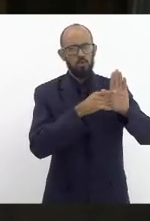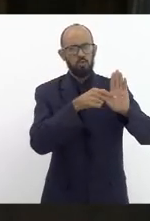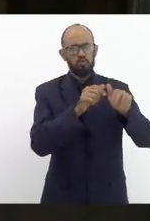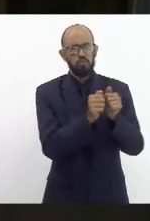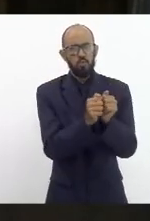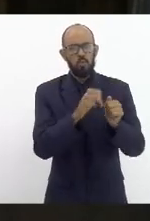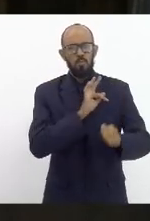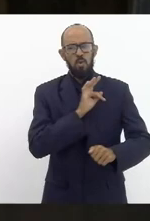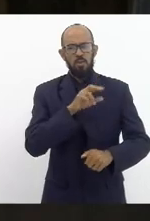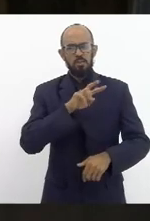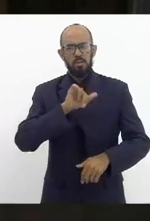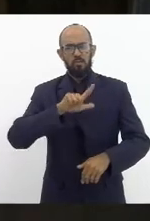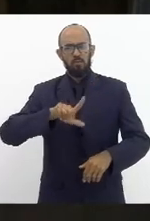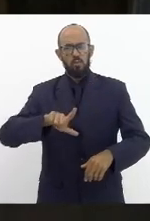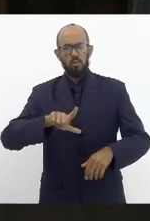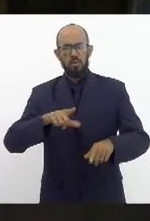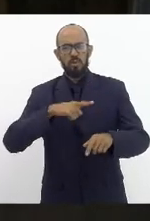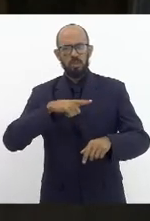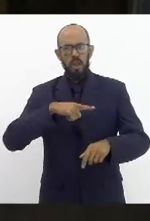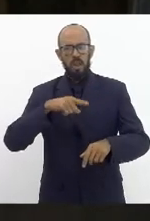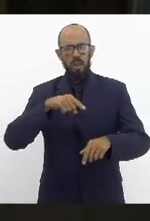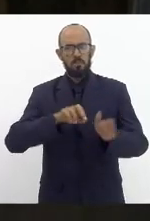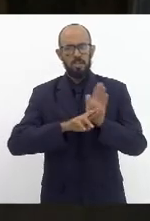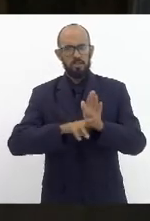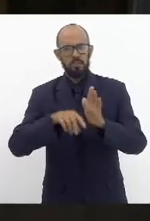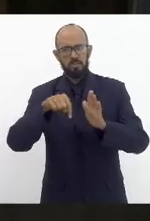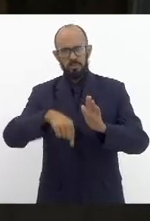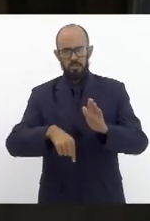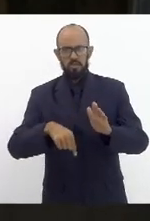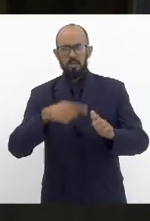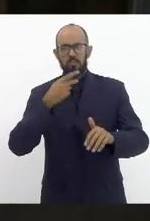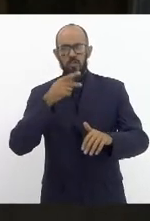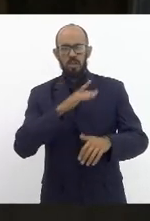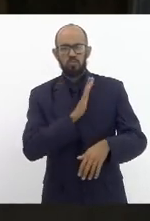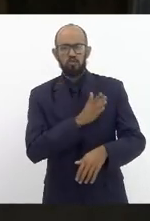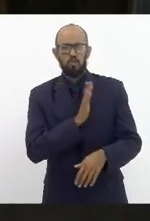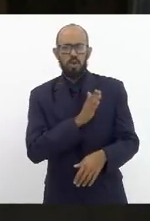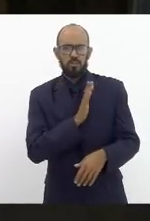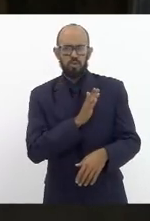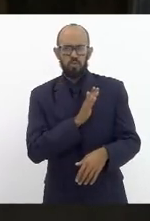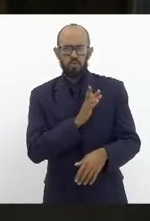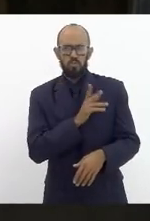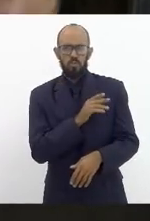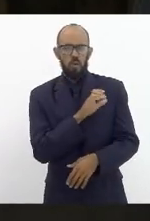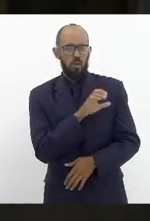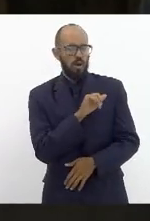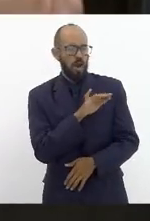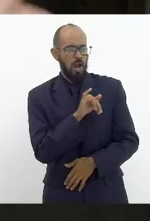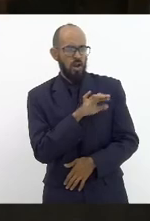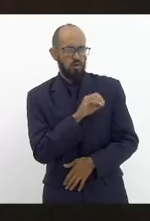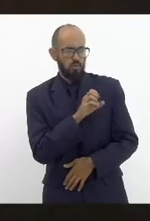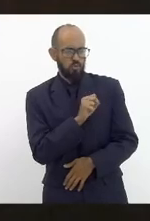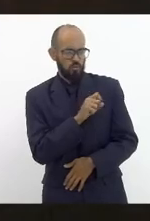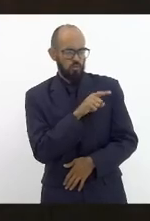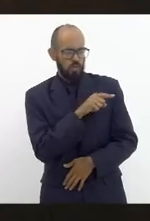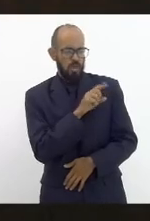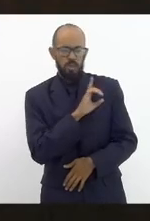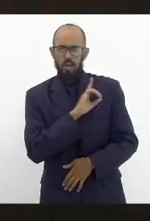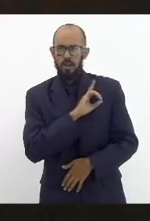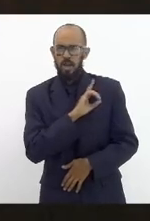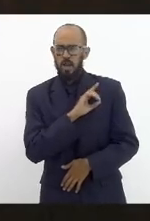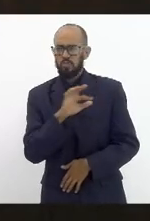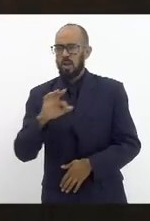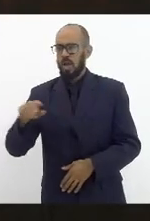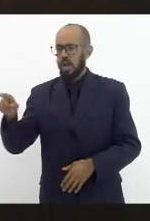tem representantes que falam por ela e falam de coração, porque vivem, ou o deputado Carlos Augusto, que é delegado, delegada Marta, que foi chefe